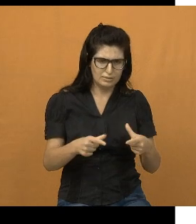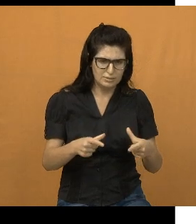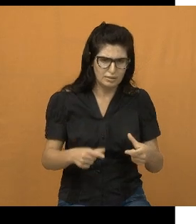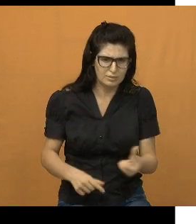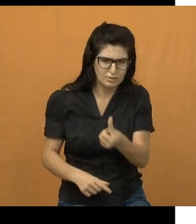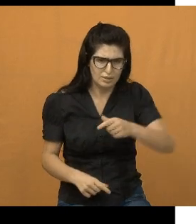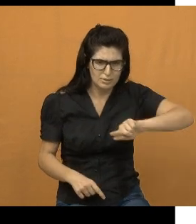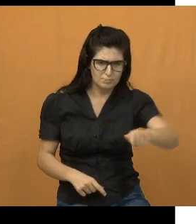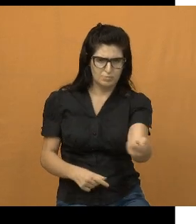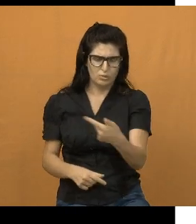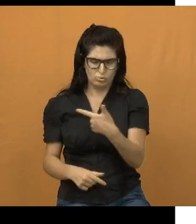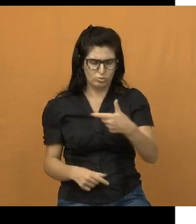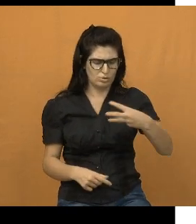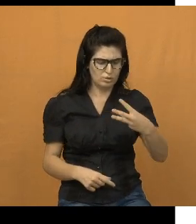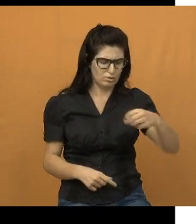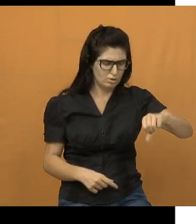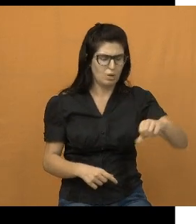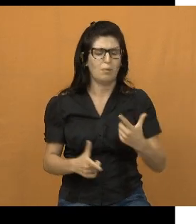6.239.